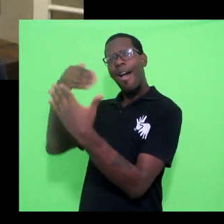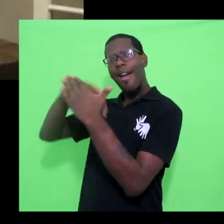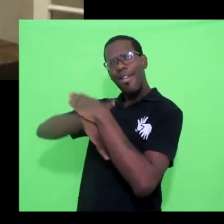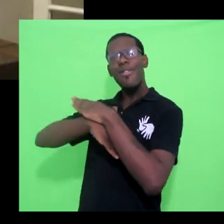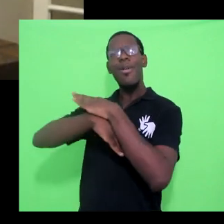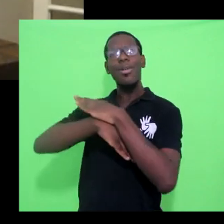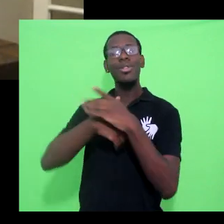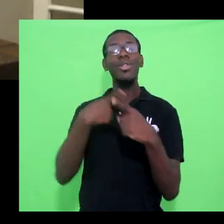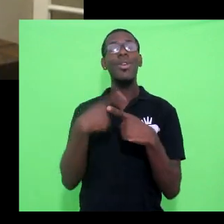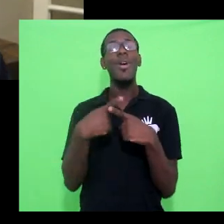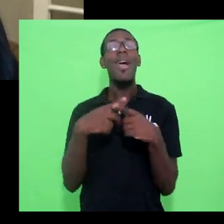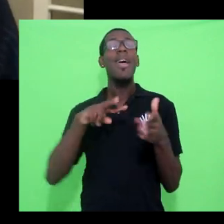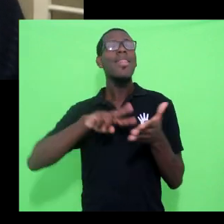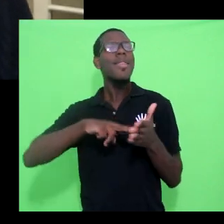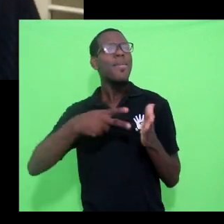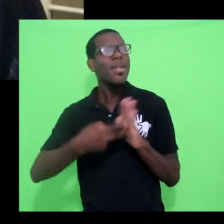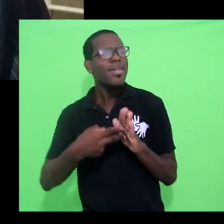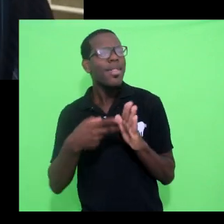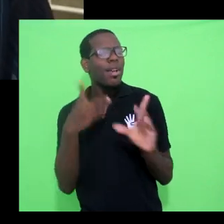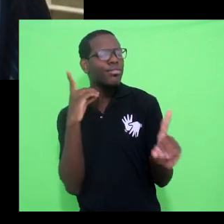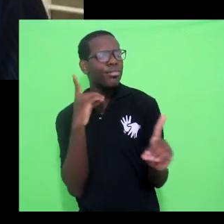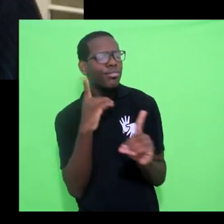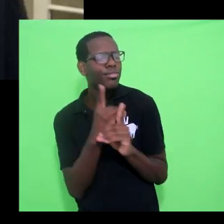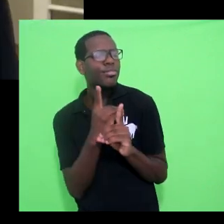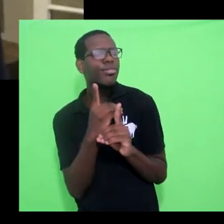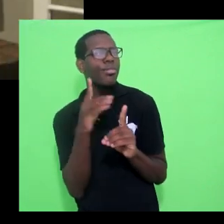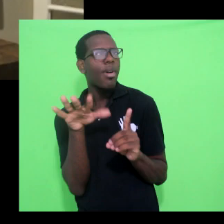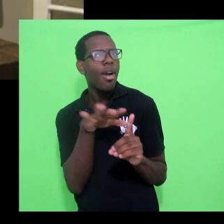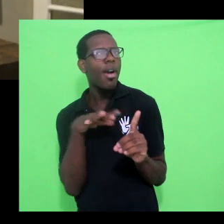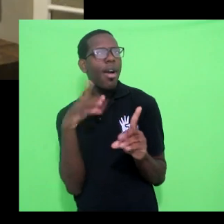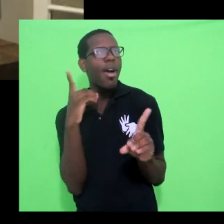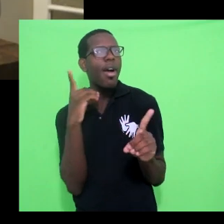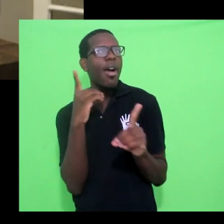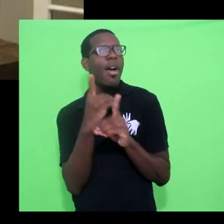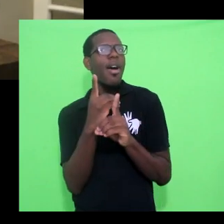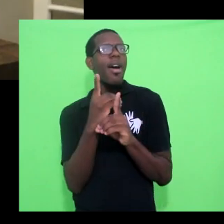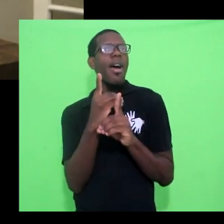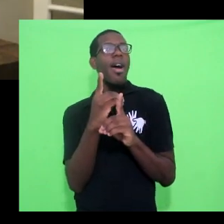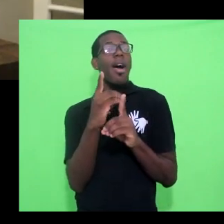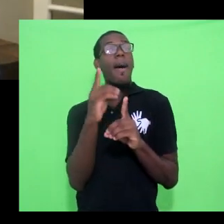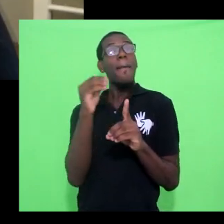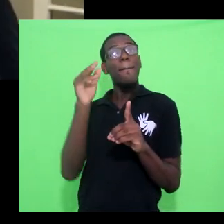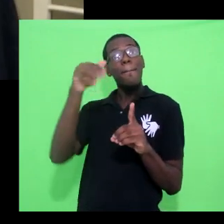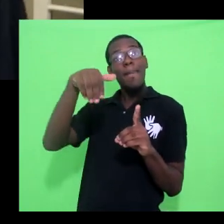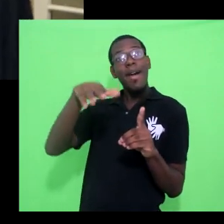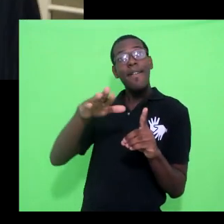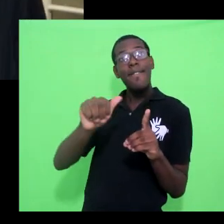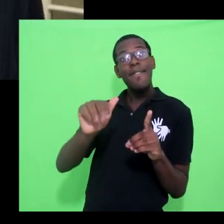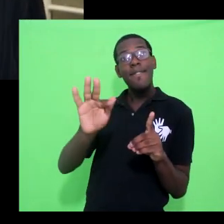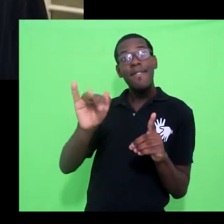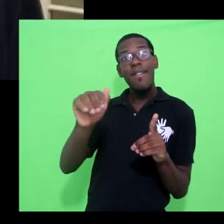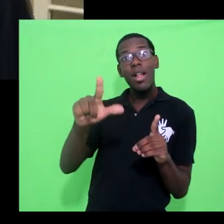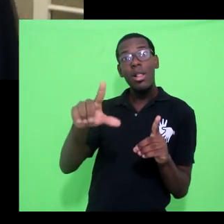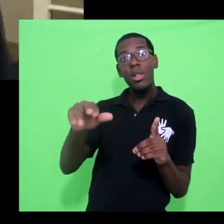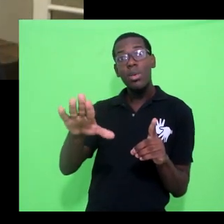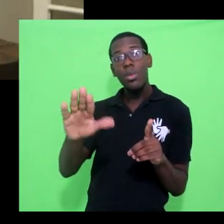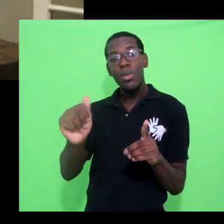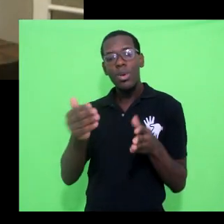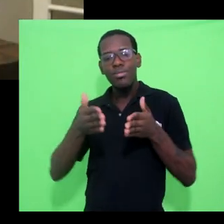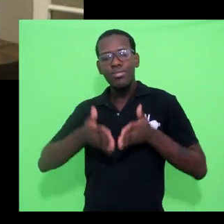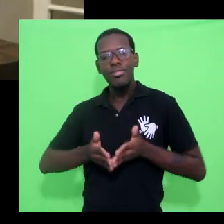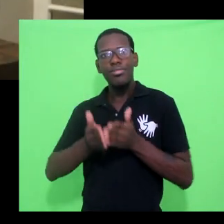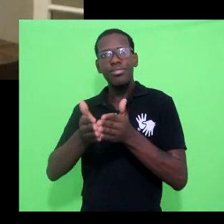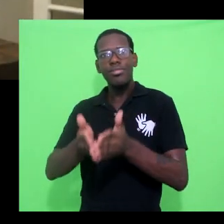melhor as descobertas. Acharam uma chata, uma falua, uma embarcação, que está até hoje lá no Rio